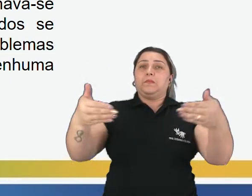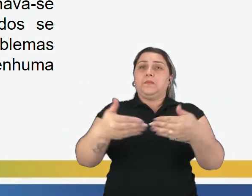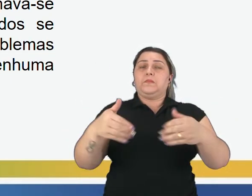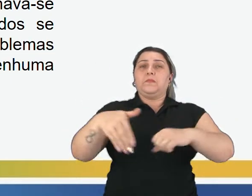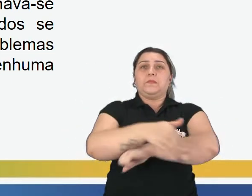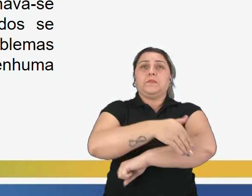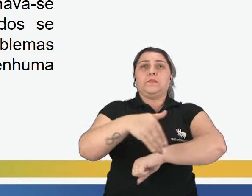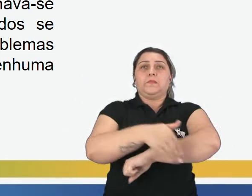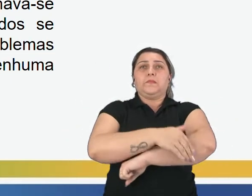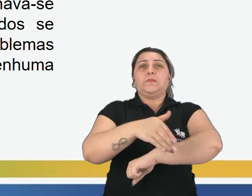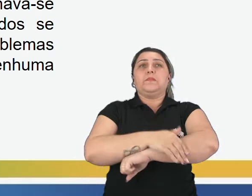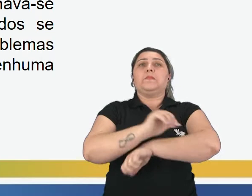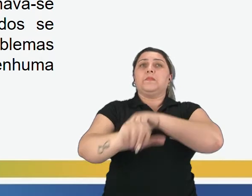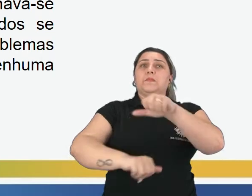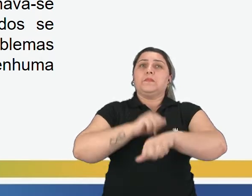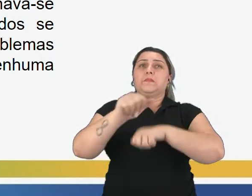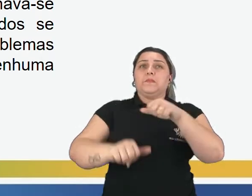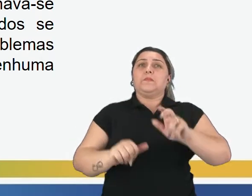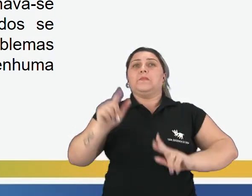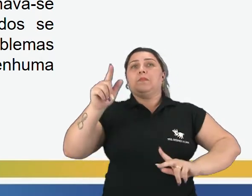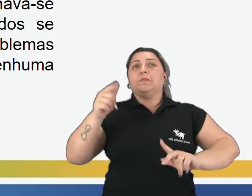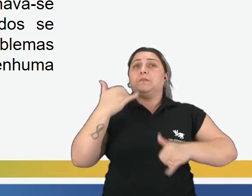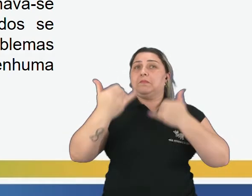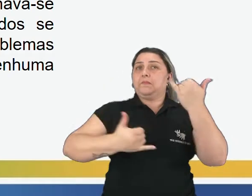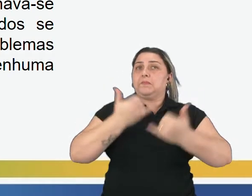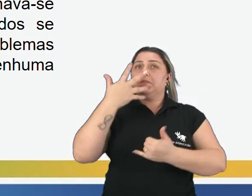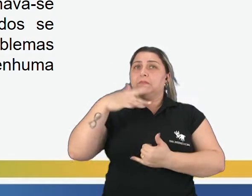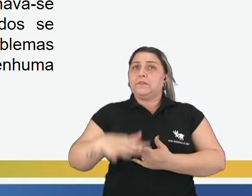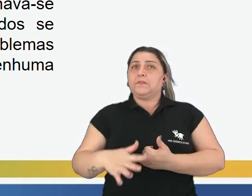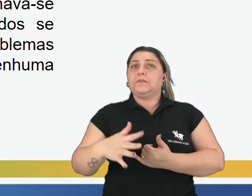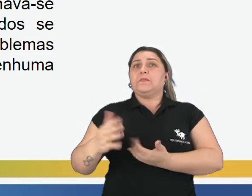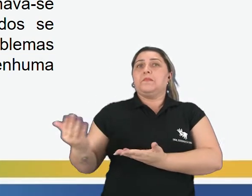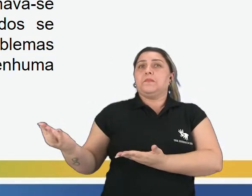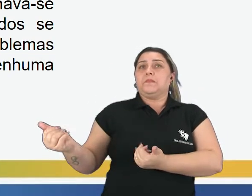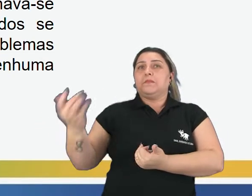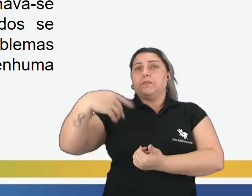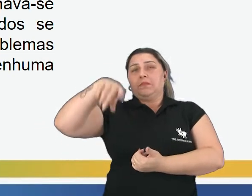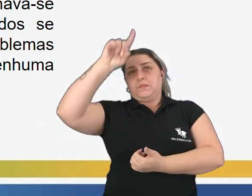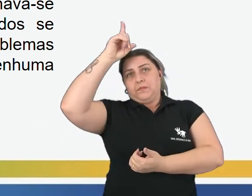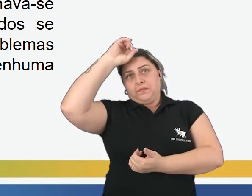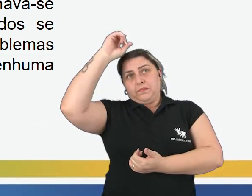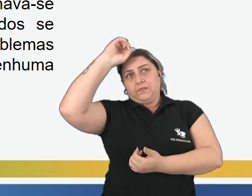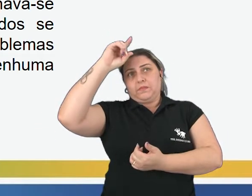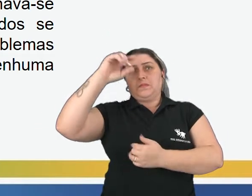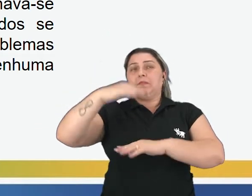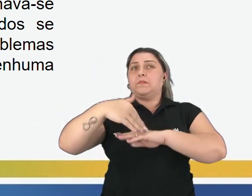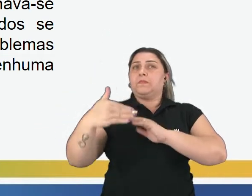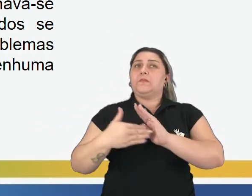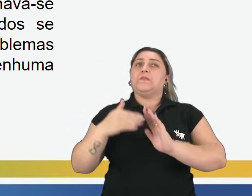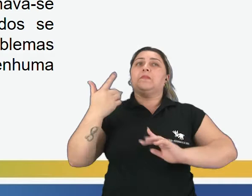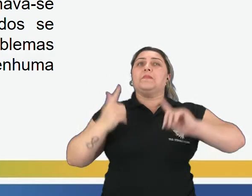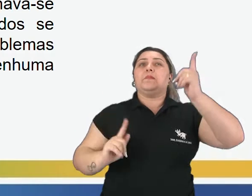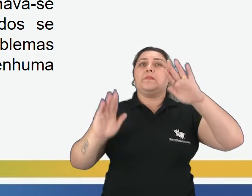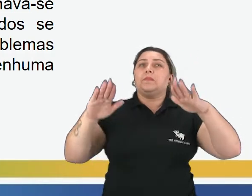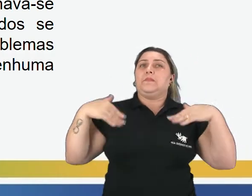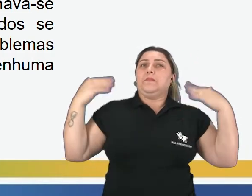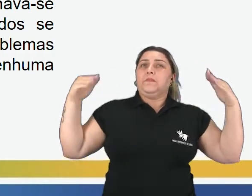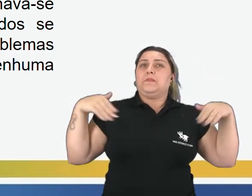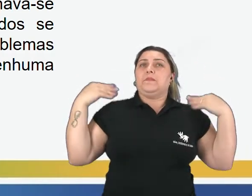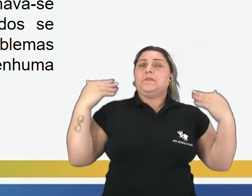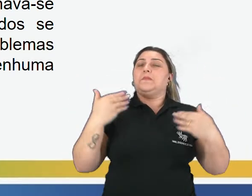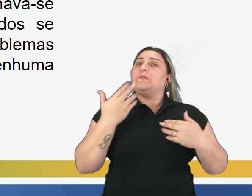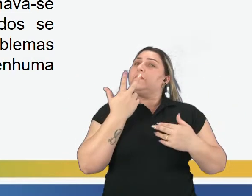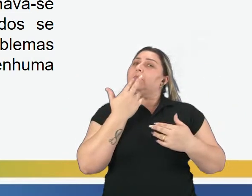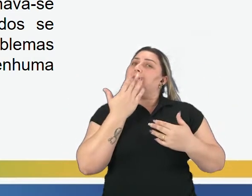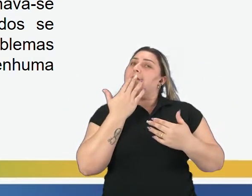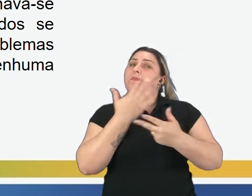rua e ali tornava-se um palco de diversão, onde crianças, jovens, adultos, todos se divertiam.